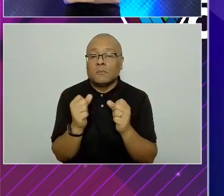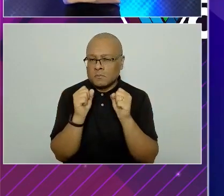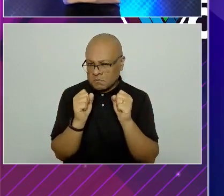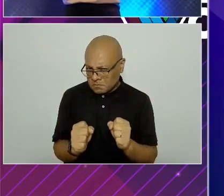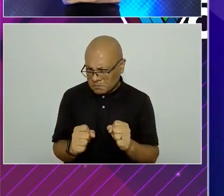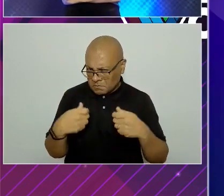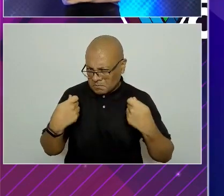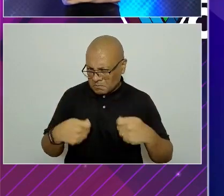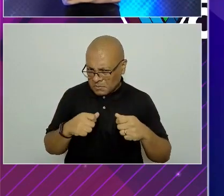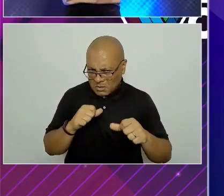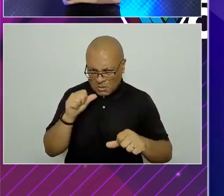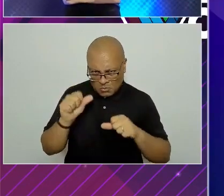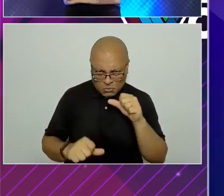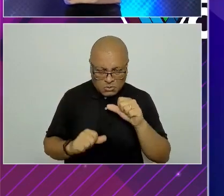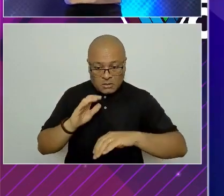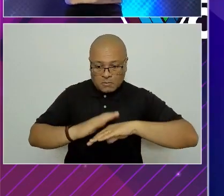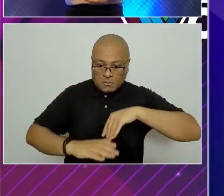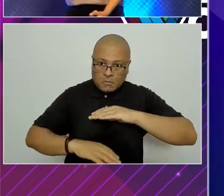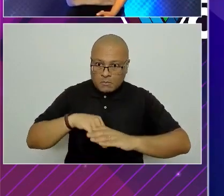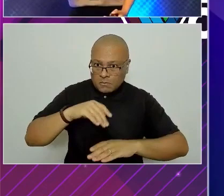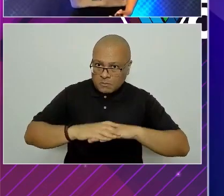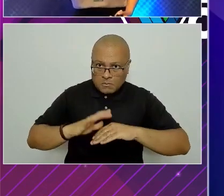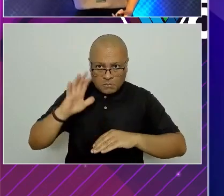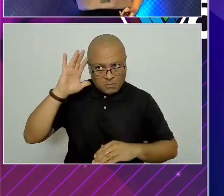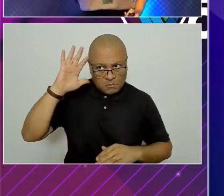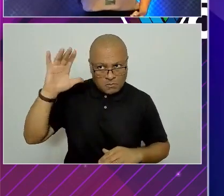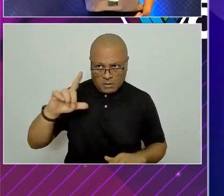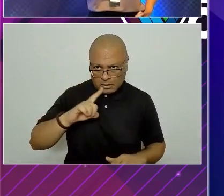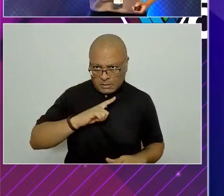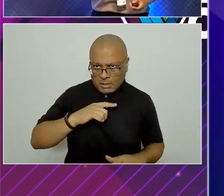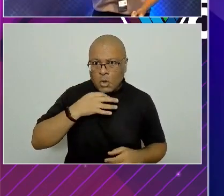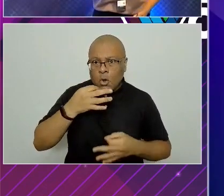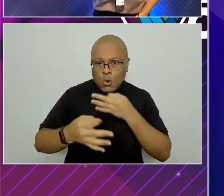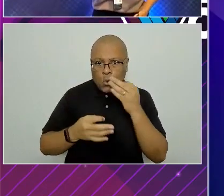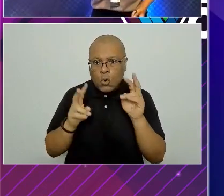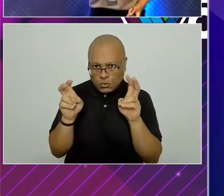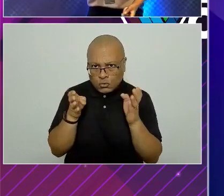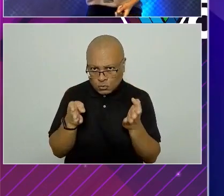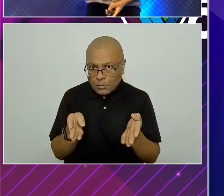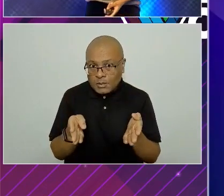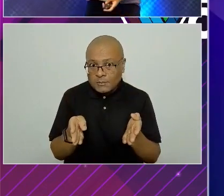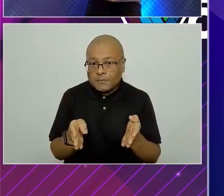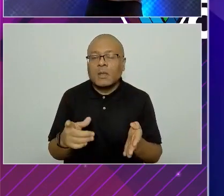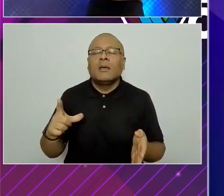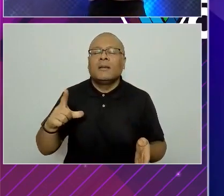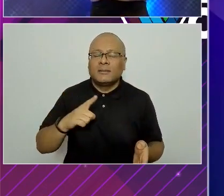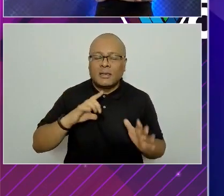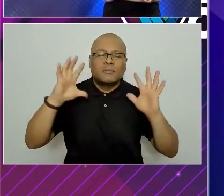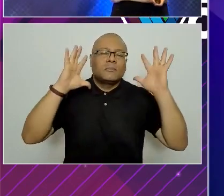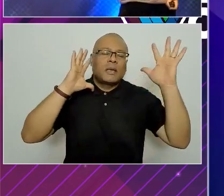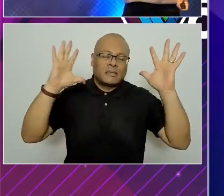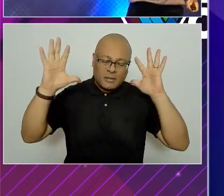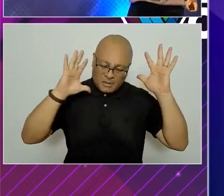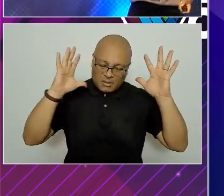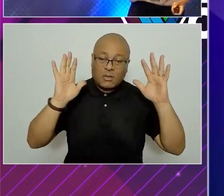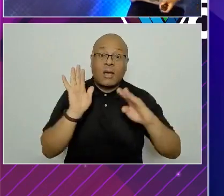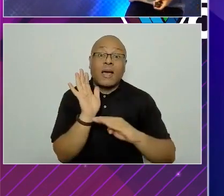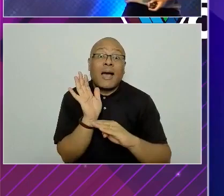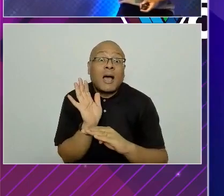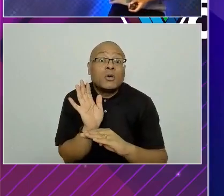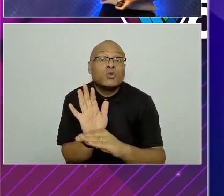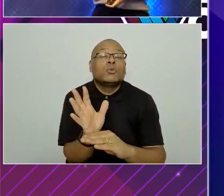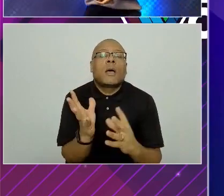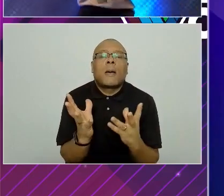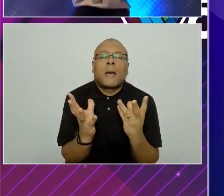precisa continuar para o nosso desenvolvimento cognitivo, tendo um senso crítico quanto a isso? Então, são várias reflexões, que é uma ferramenta que ajuda muito, a